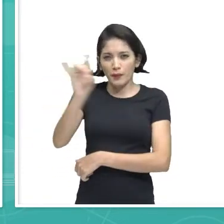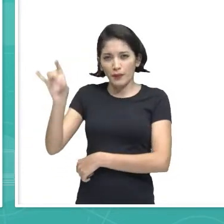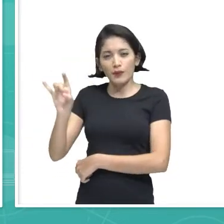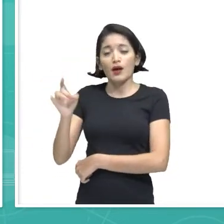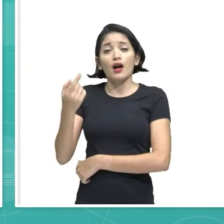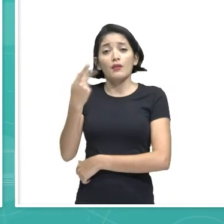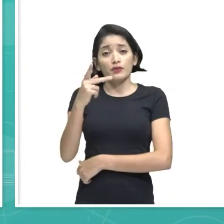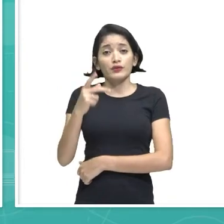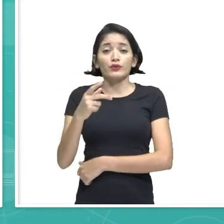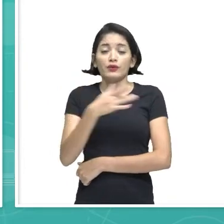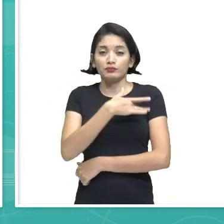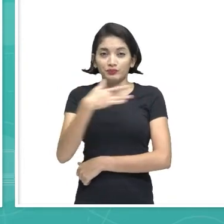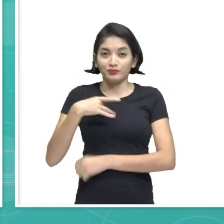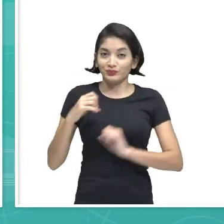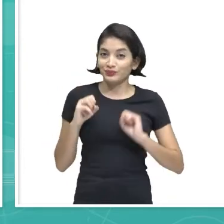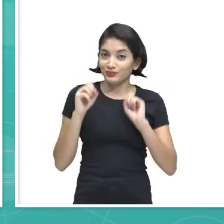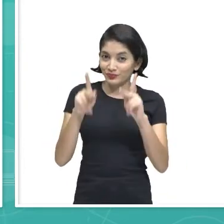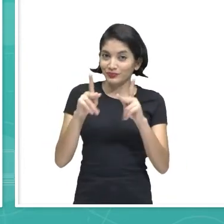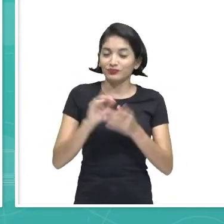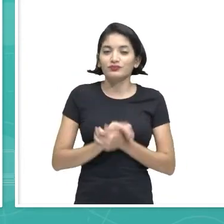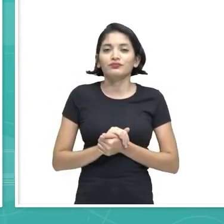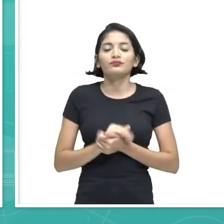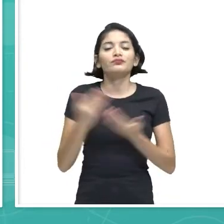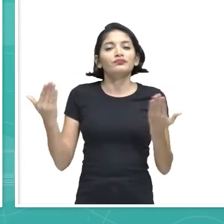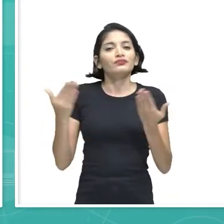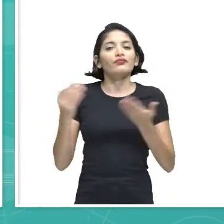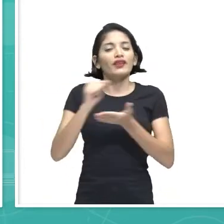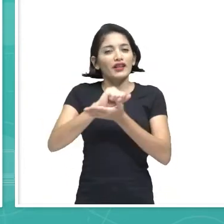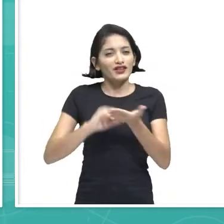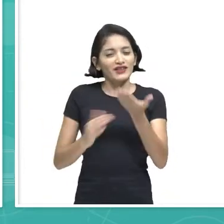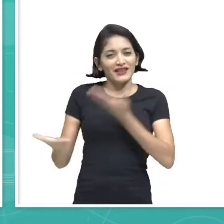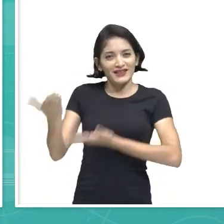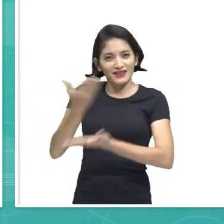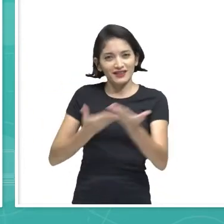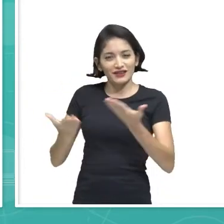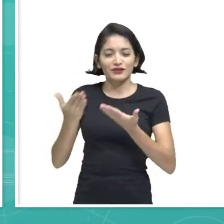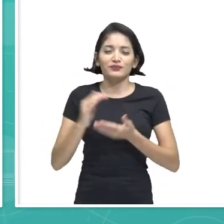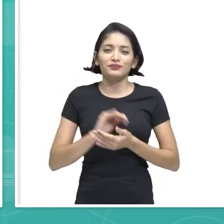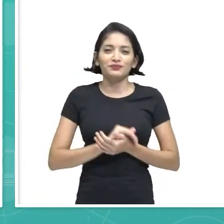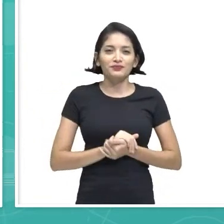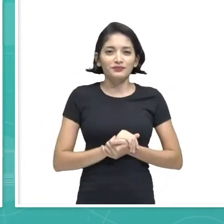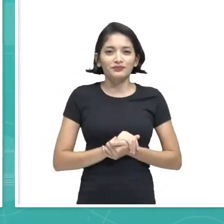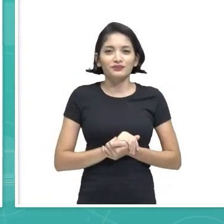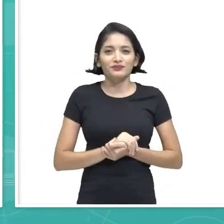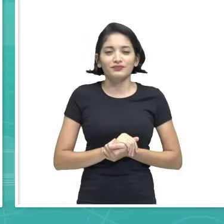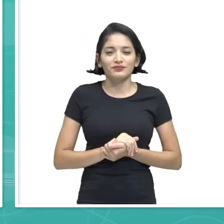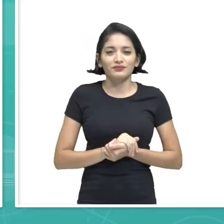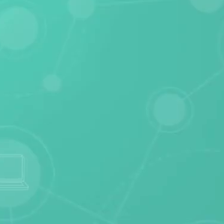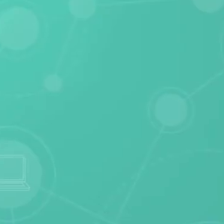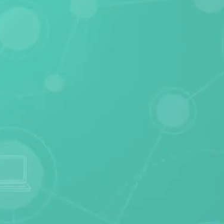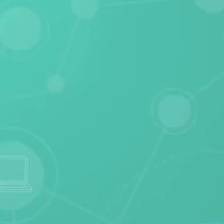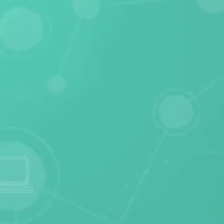a sua saúde. Certo? Vamos agora à nossa atividade interativa.